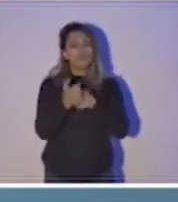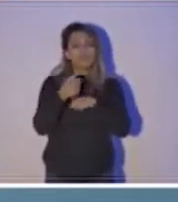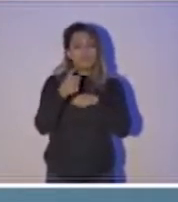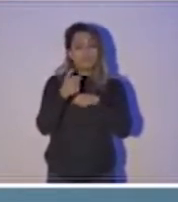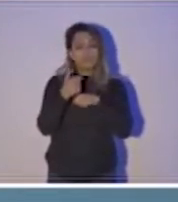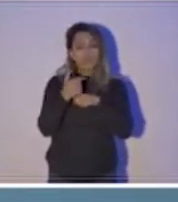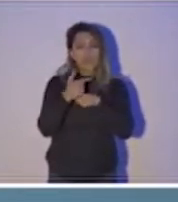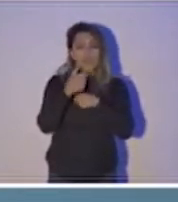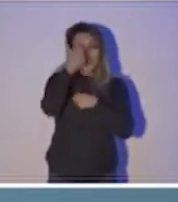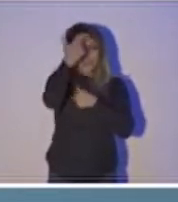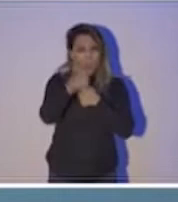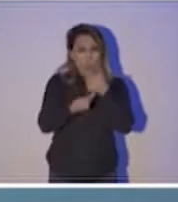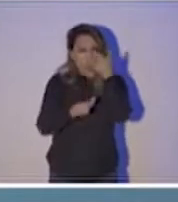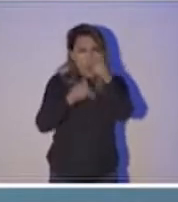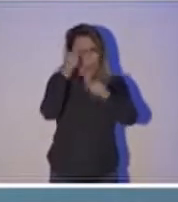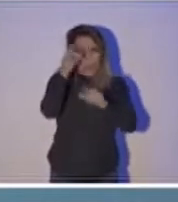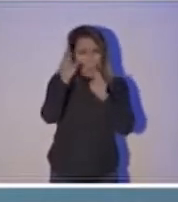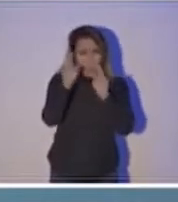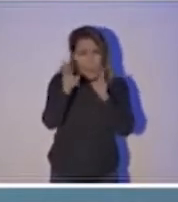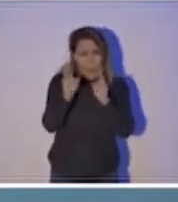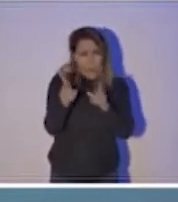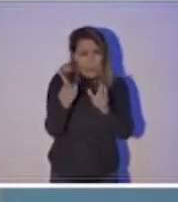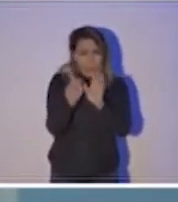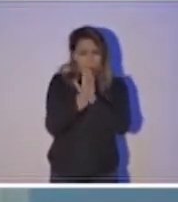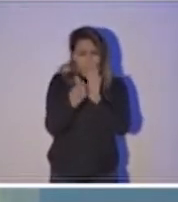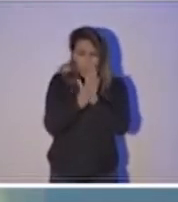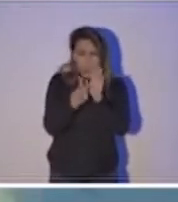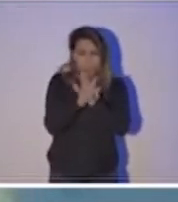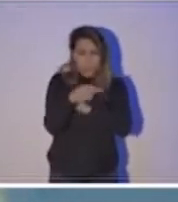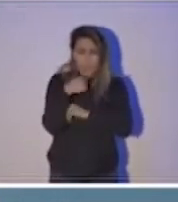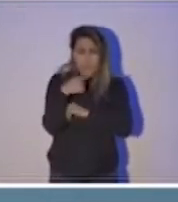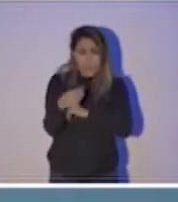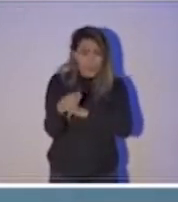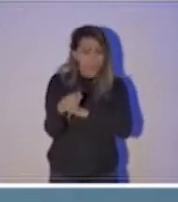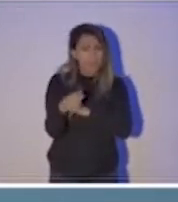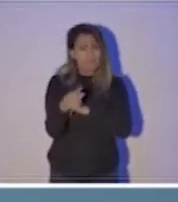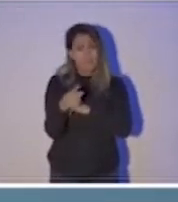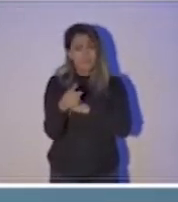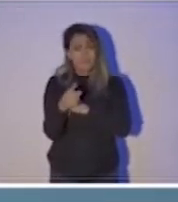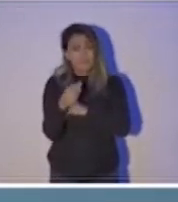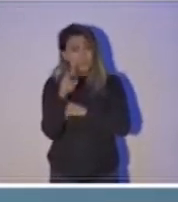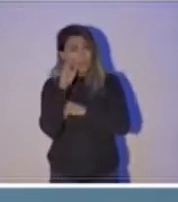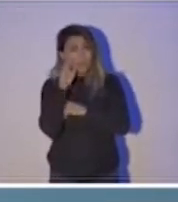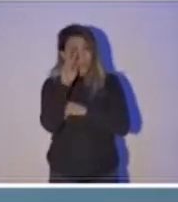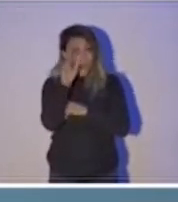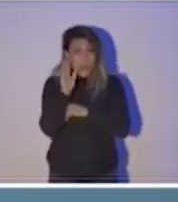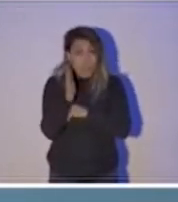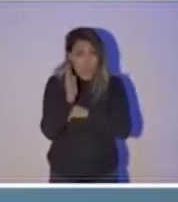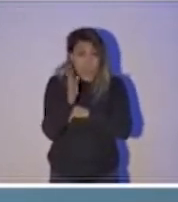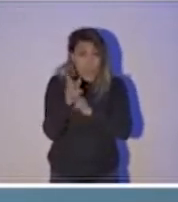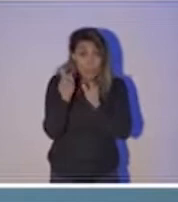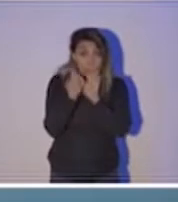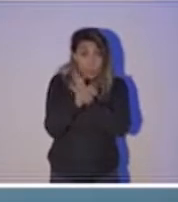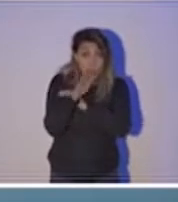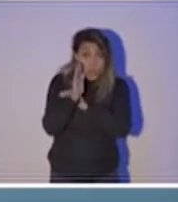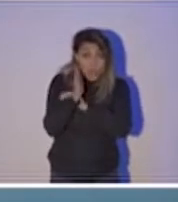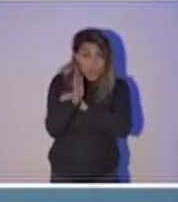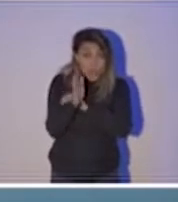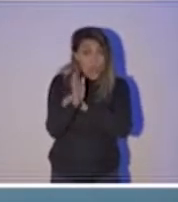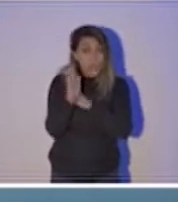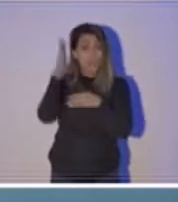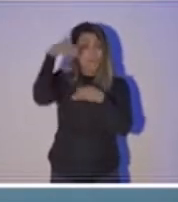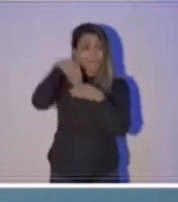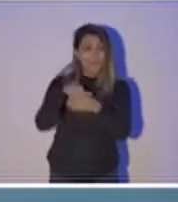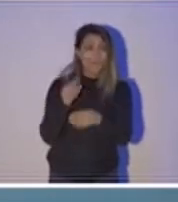para chegar mais fácil aqui para mim. Daqui a pouco eu vou para elas, mas eu queria agora aprofundar num tema que o